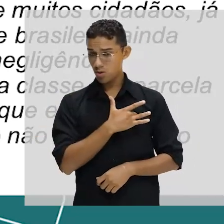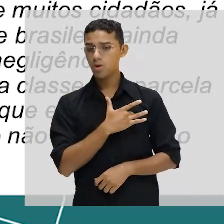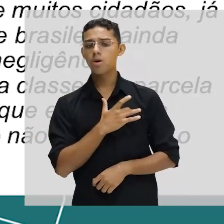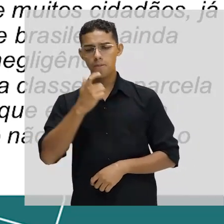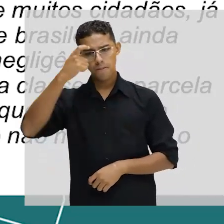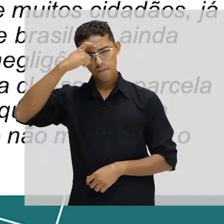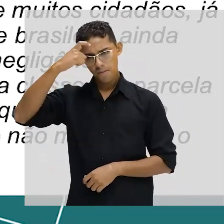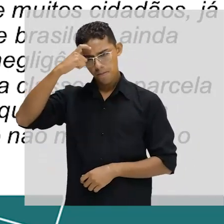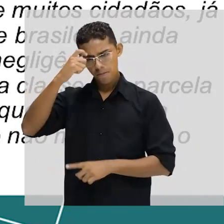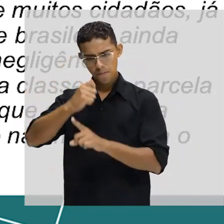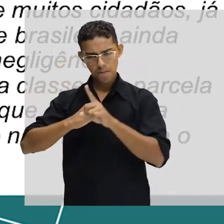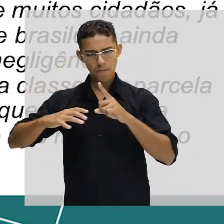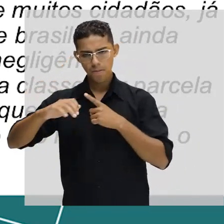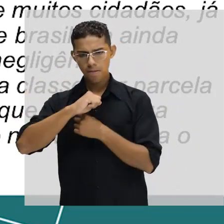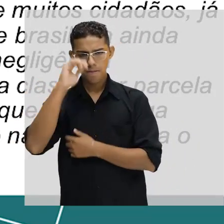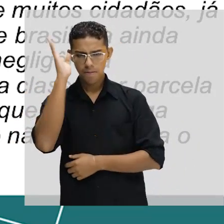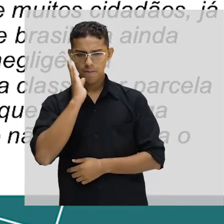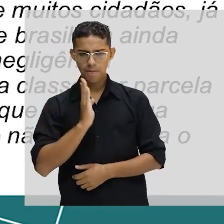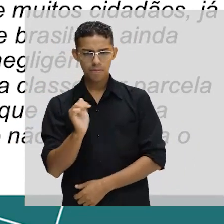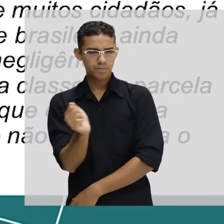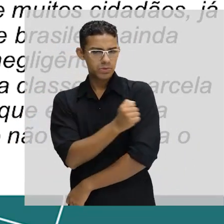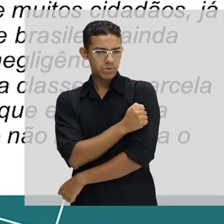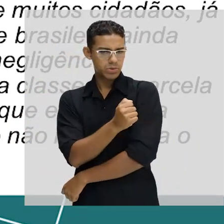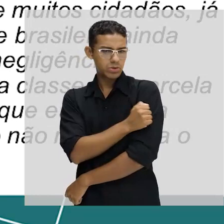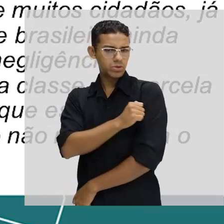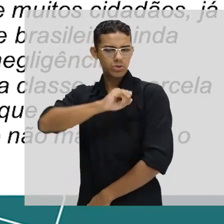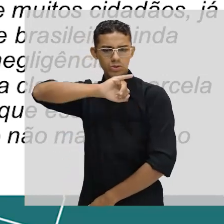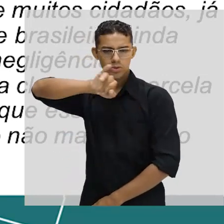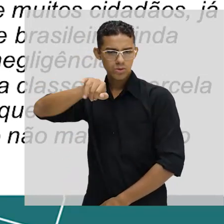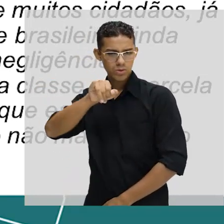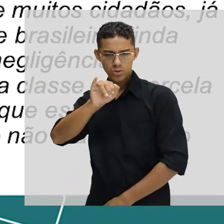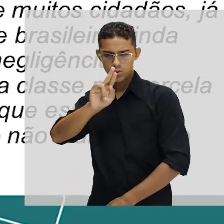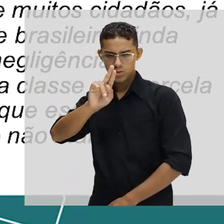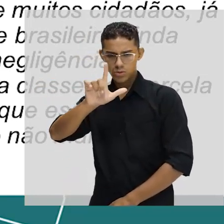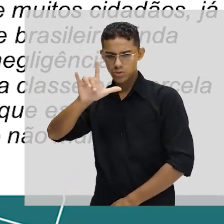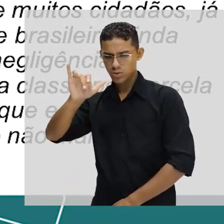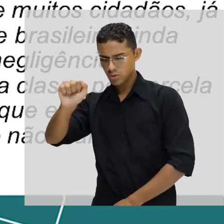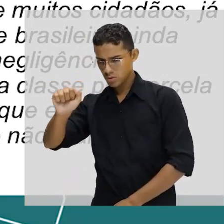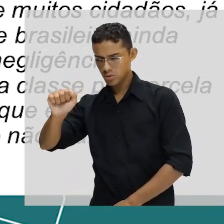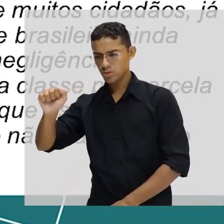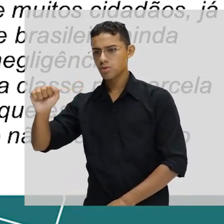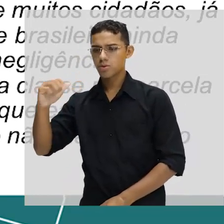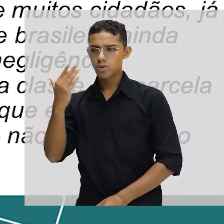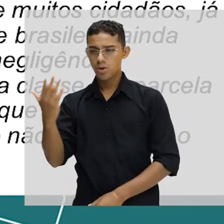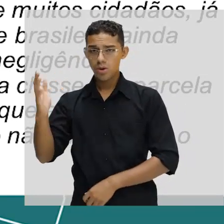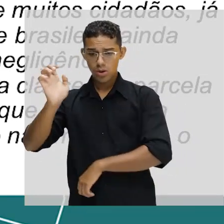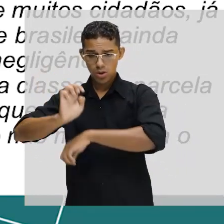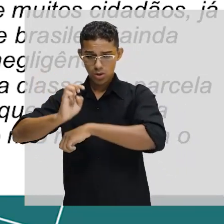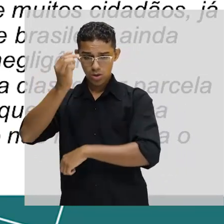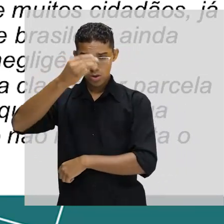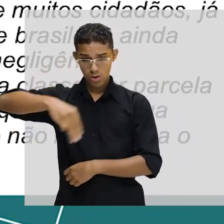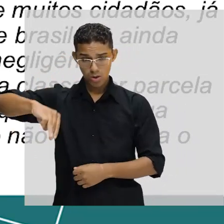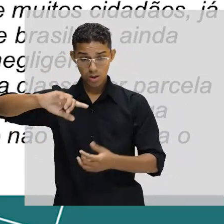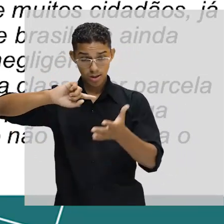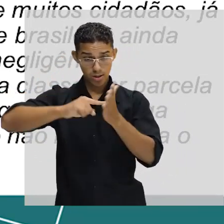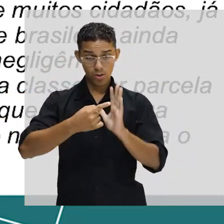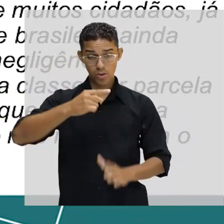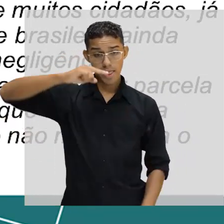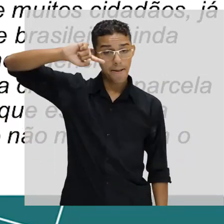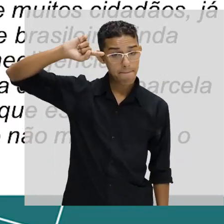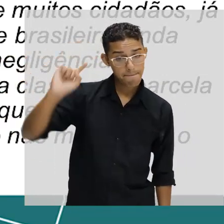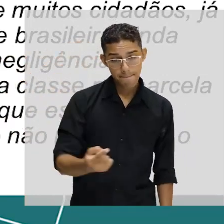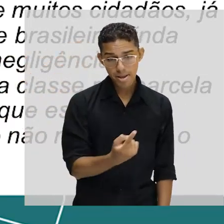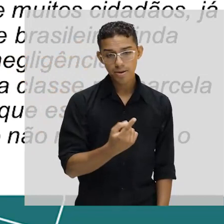Júlia, certo? A Júlia, daqui do Maranhão, tá, turma? Então, ela tirou 1000 na redação dela no Enem, com